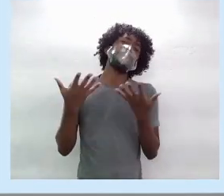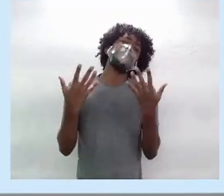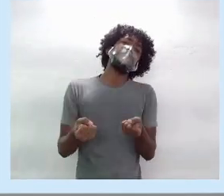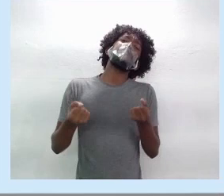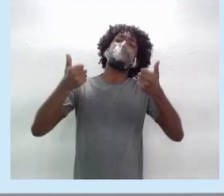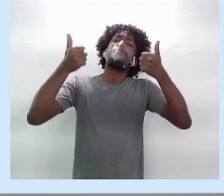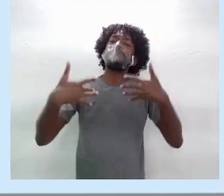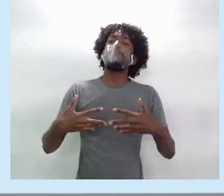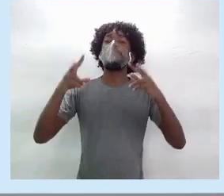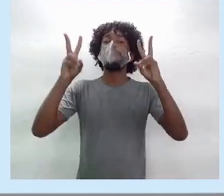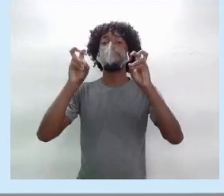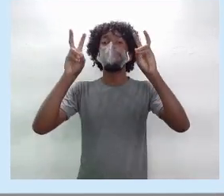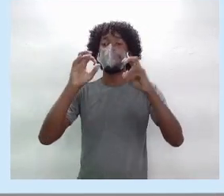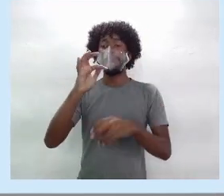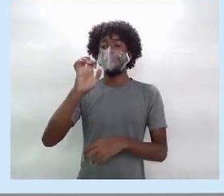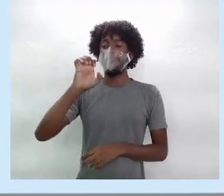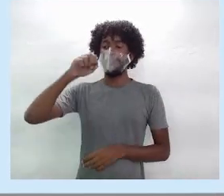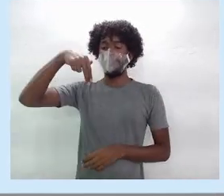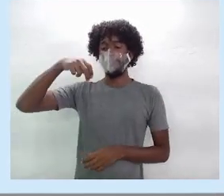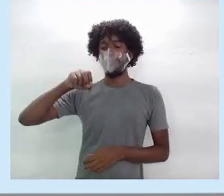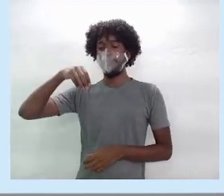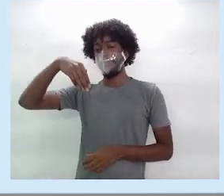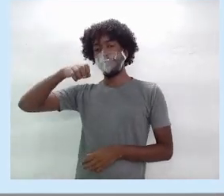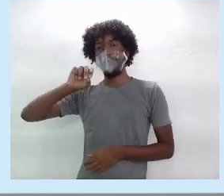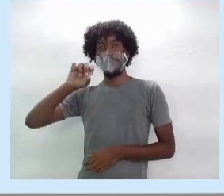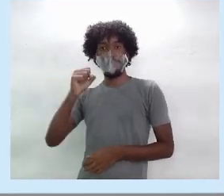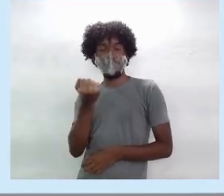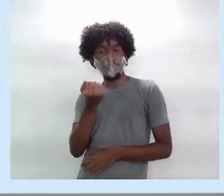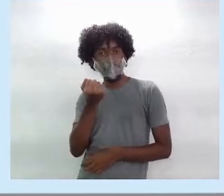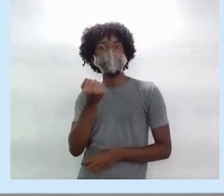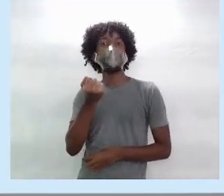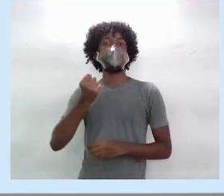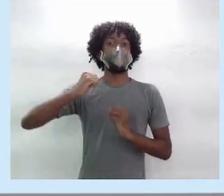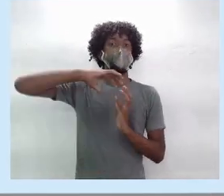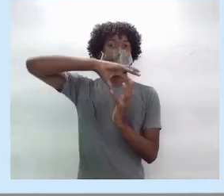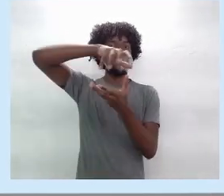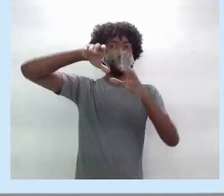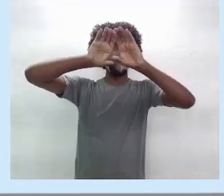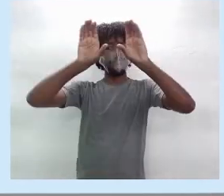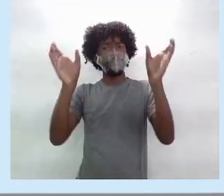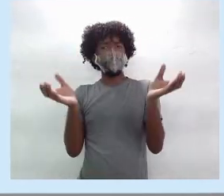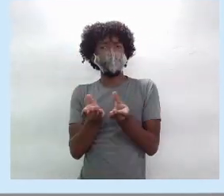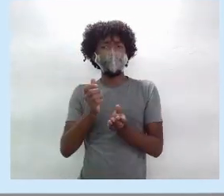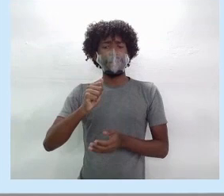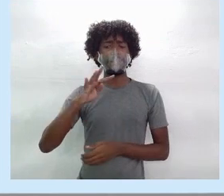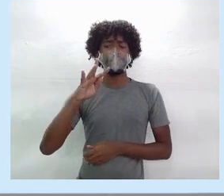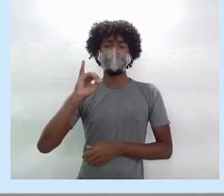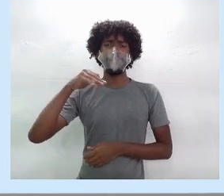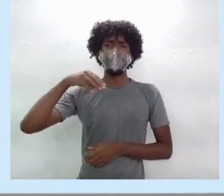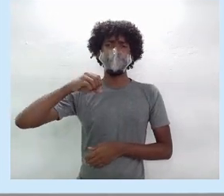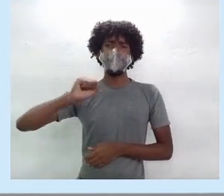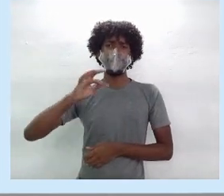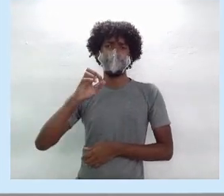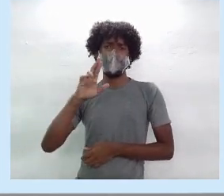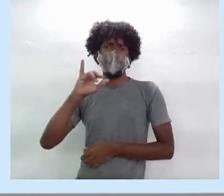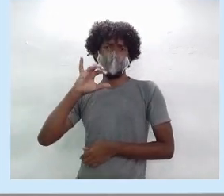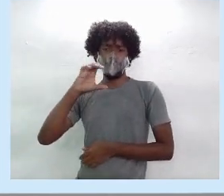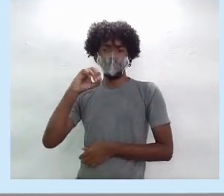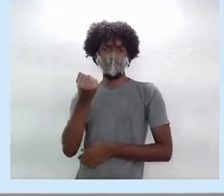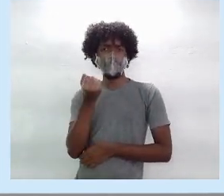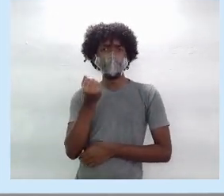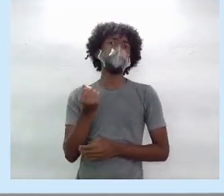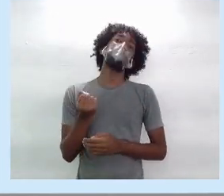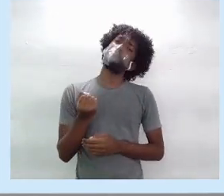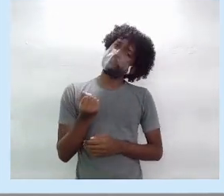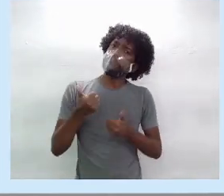sobre fenômenos atmosféricos. Toda vez quando eu falo sobre fenômenos atmosféricos, nada